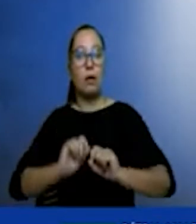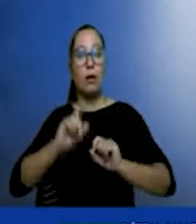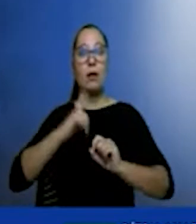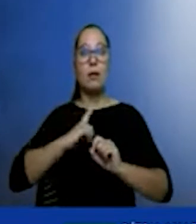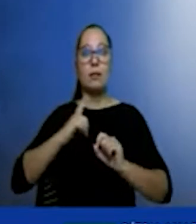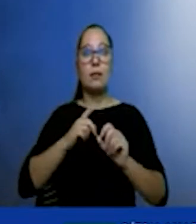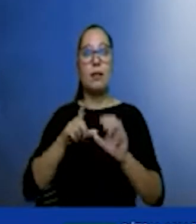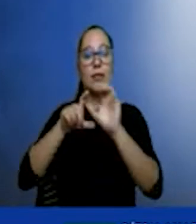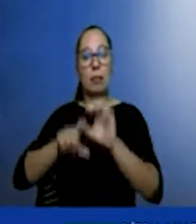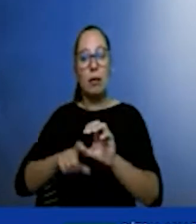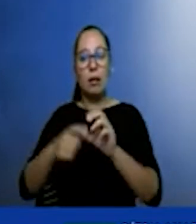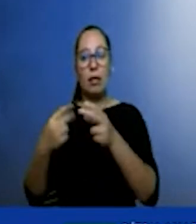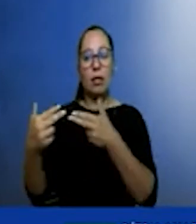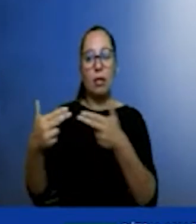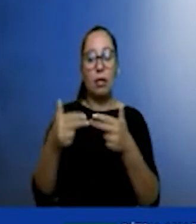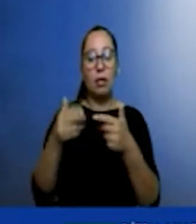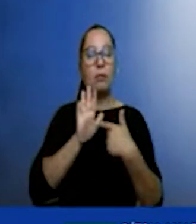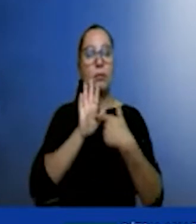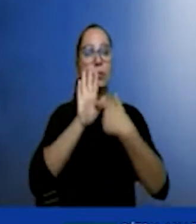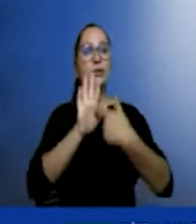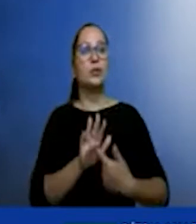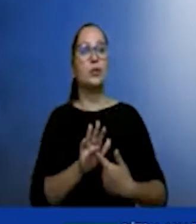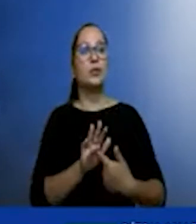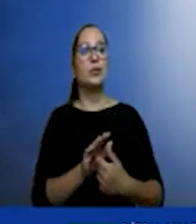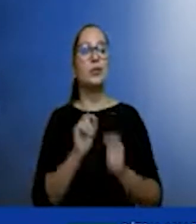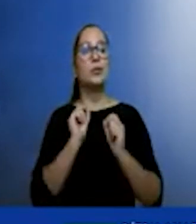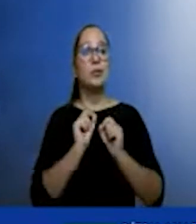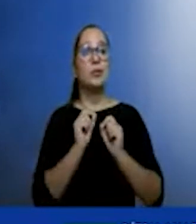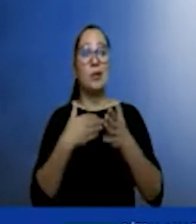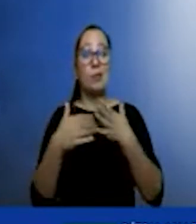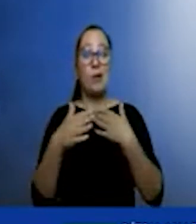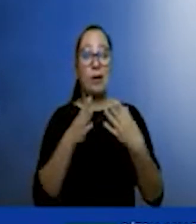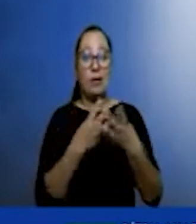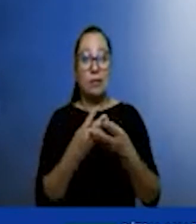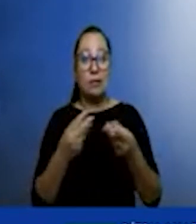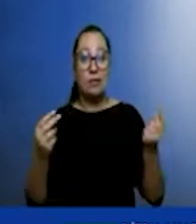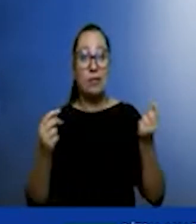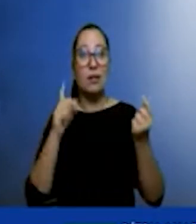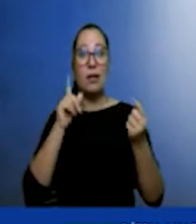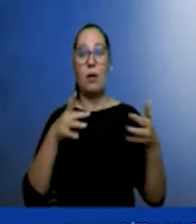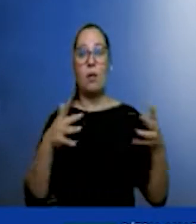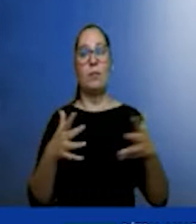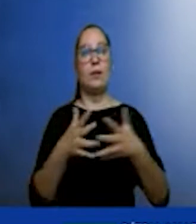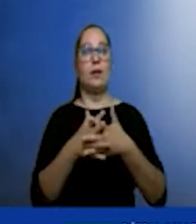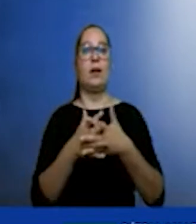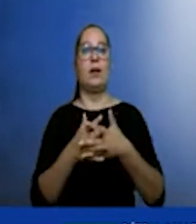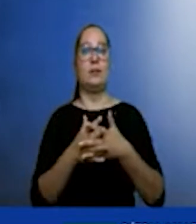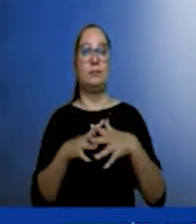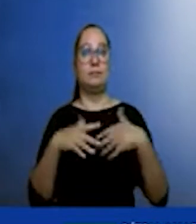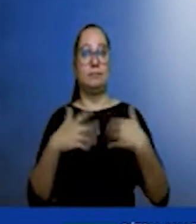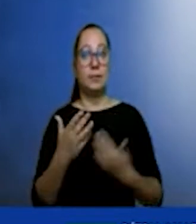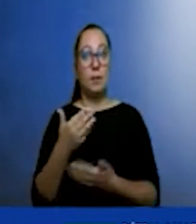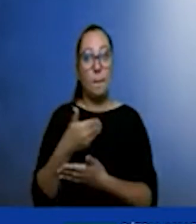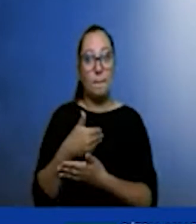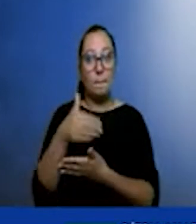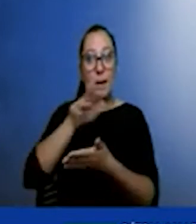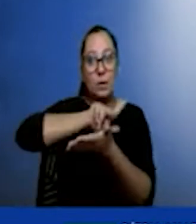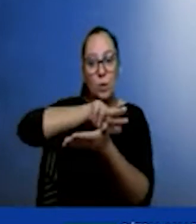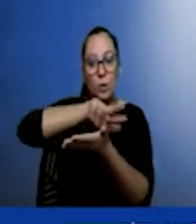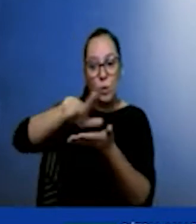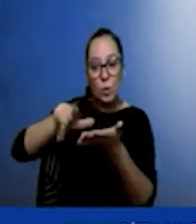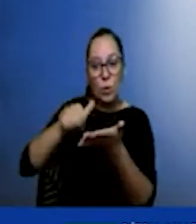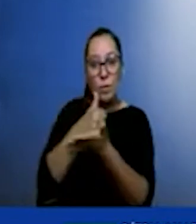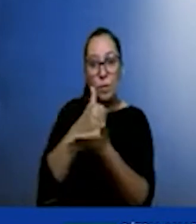deixou exposta, né, que qualquer vulnerabilidade é muito complicada. Então, quanto mais plural a matriz,